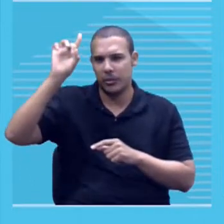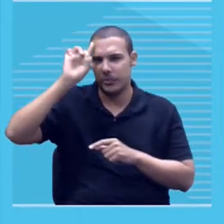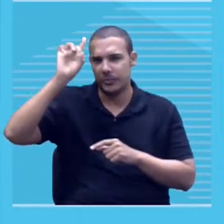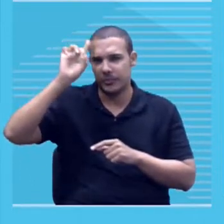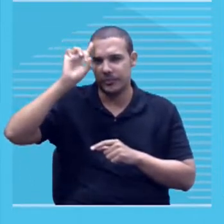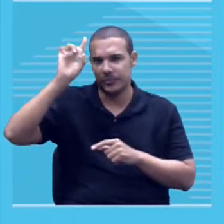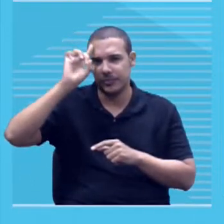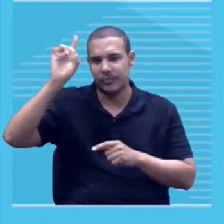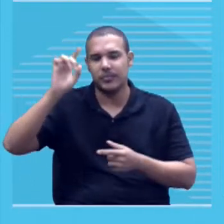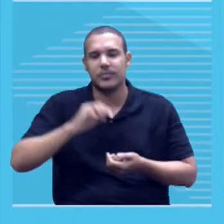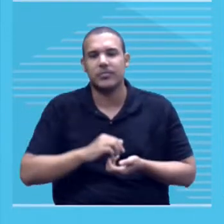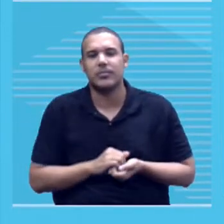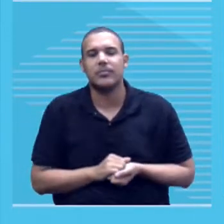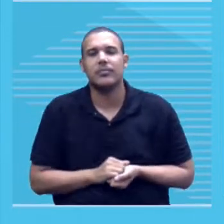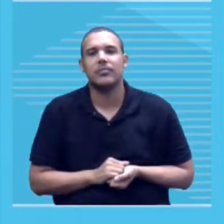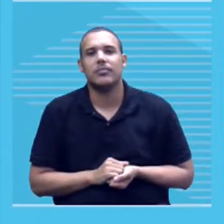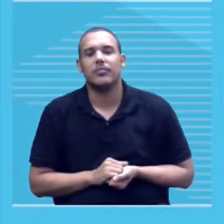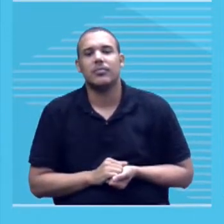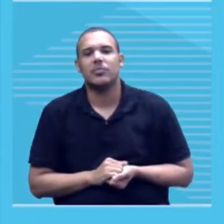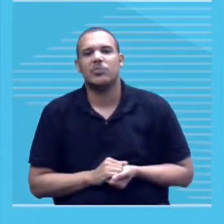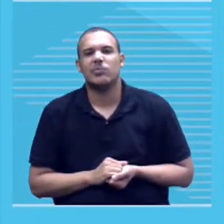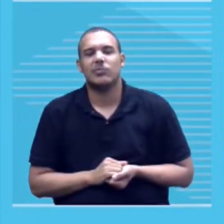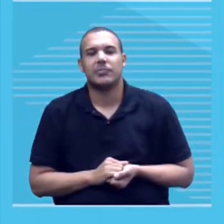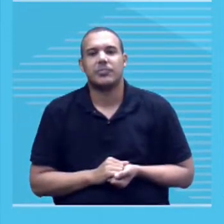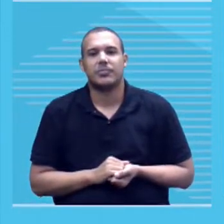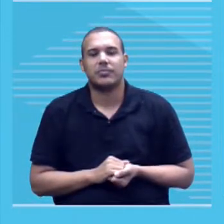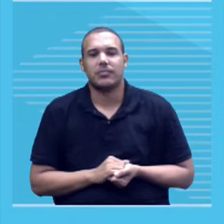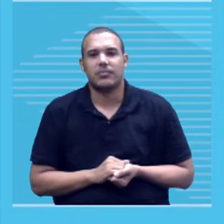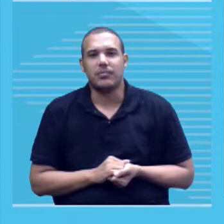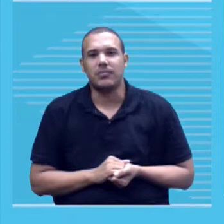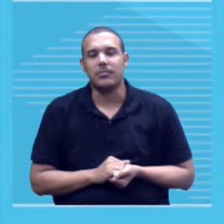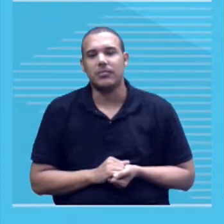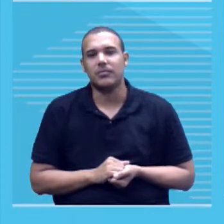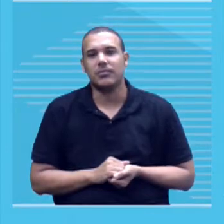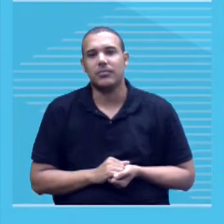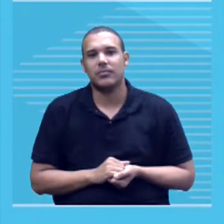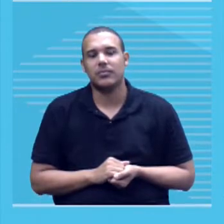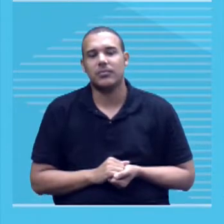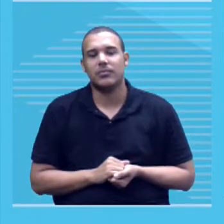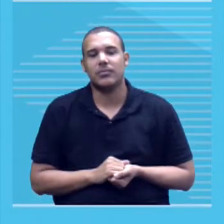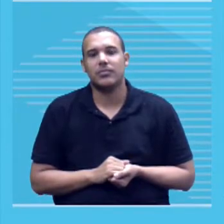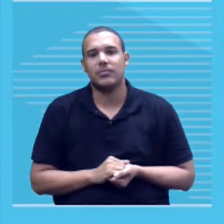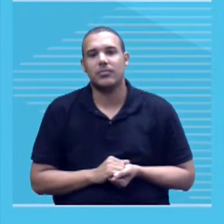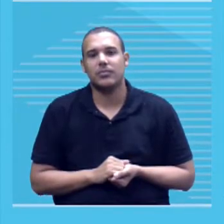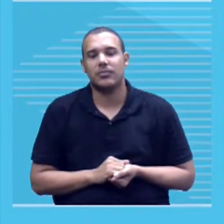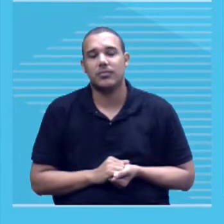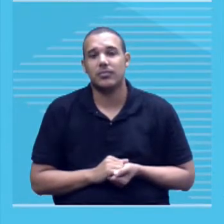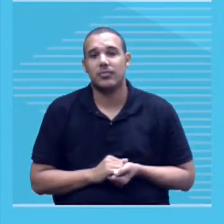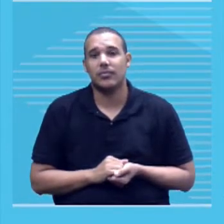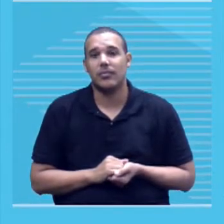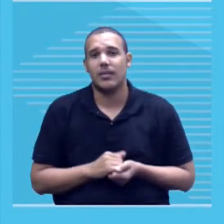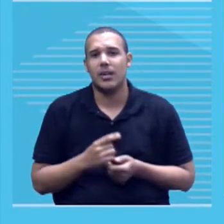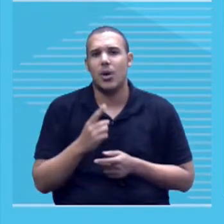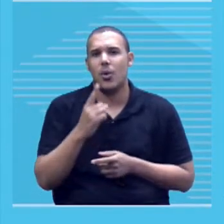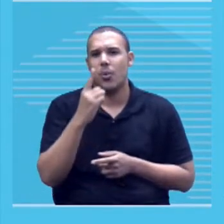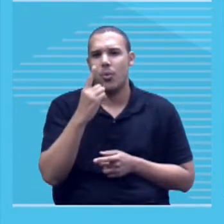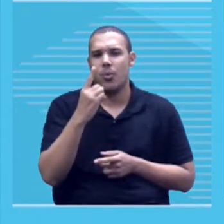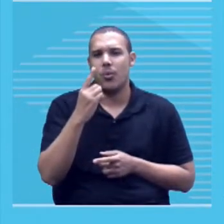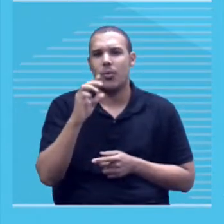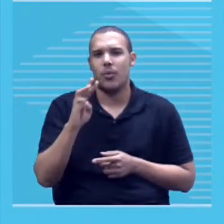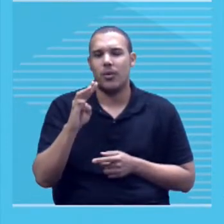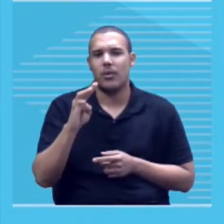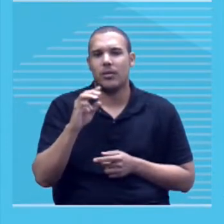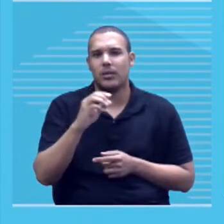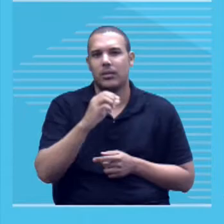aqui de tempo que o cara vai ficar ligado. 3 horas todos os dias. Considere 1 kWh custando